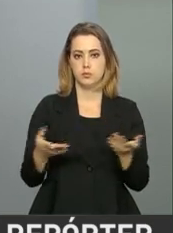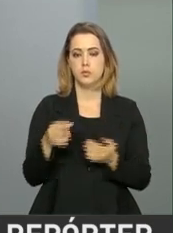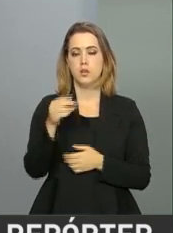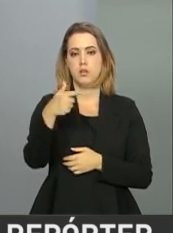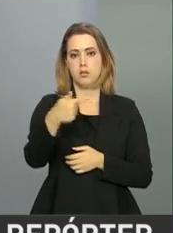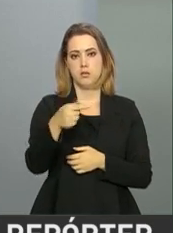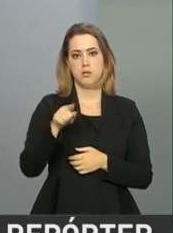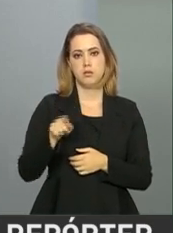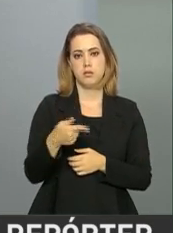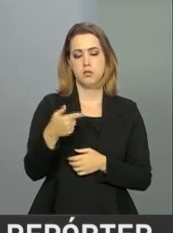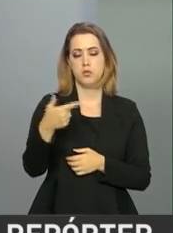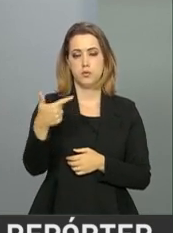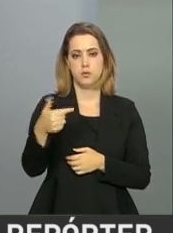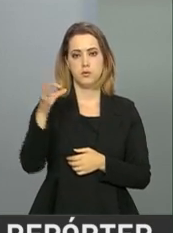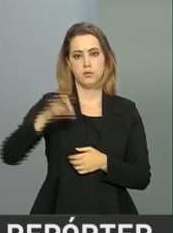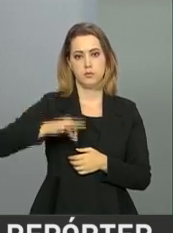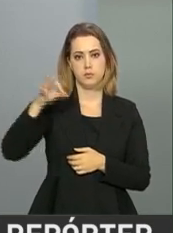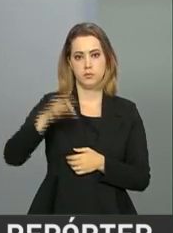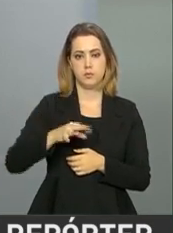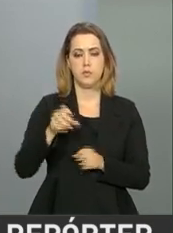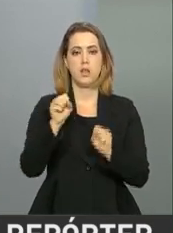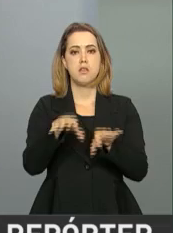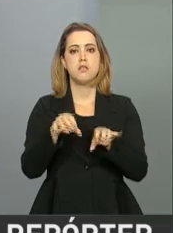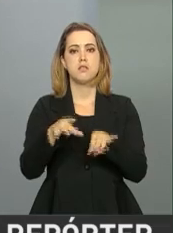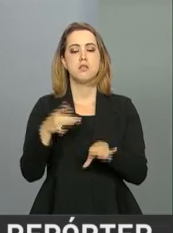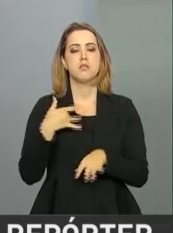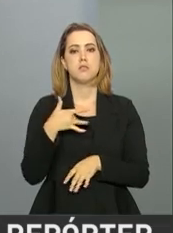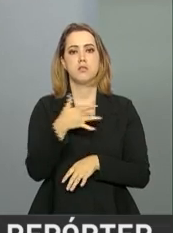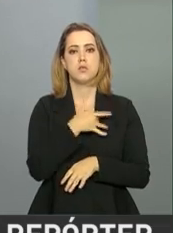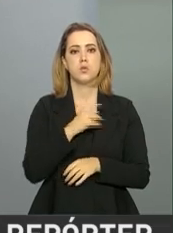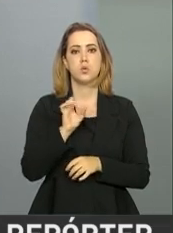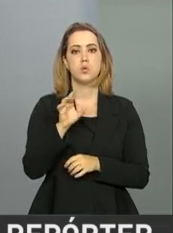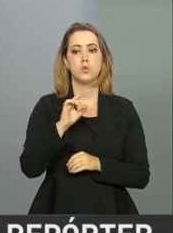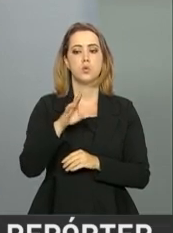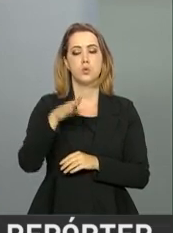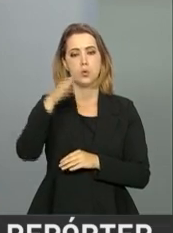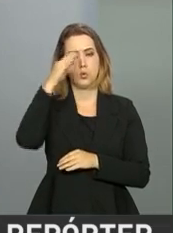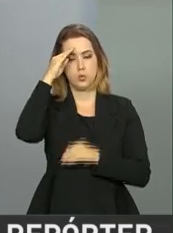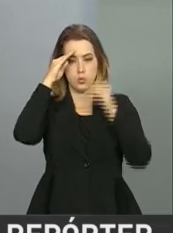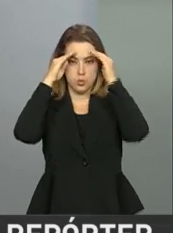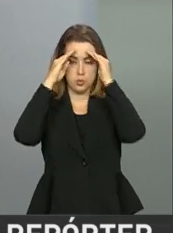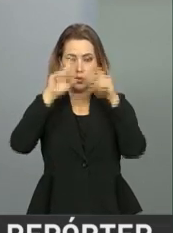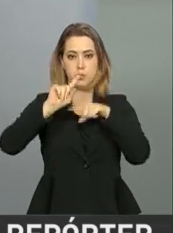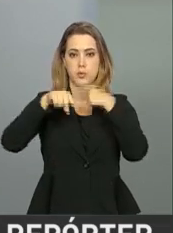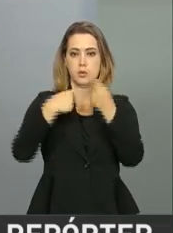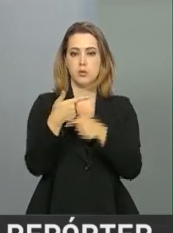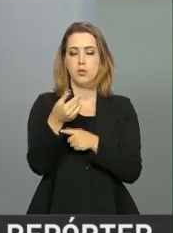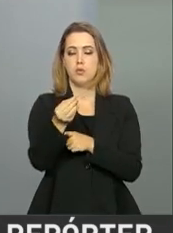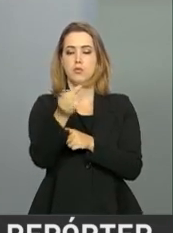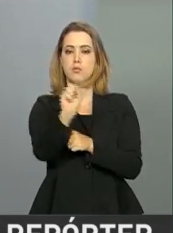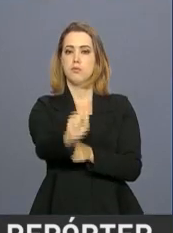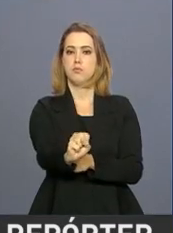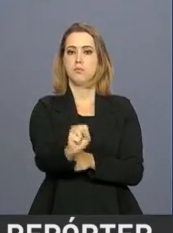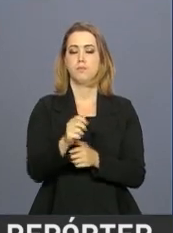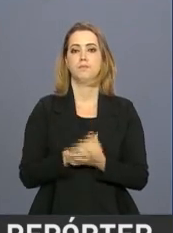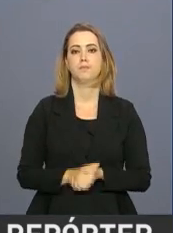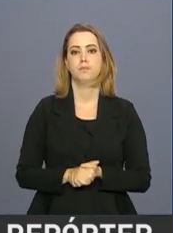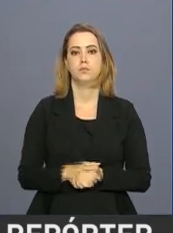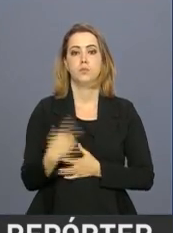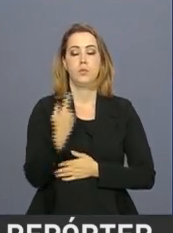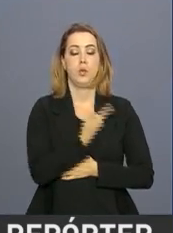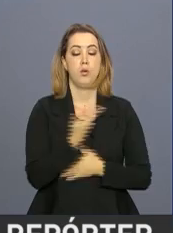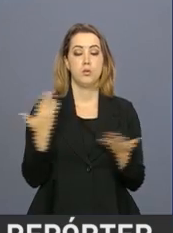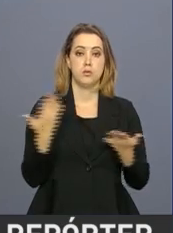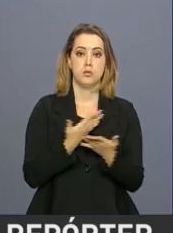é de 7,2%. Educação e saúde só vão obedecer à regra a partir de 2018. Nós aqui estamos